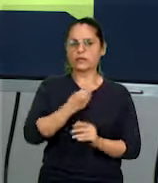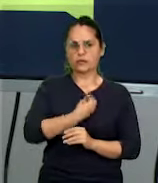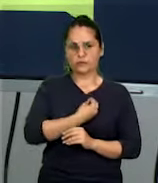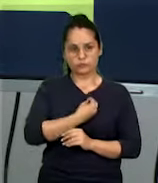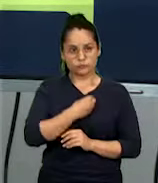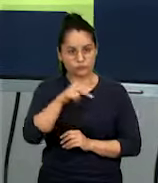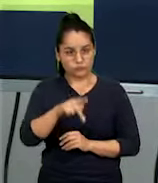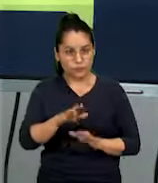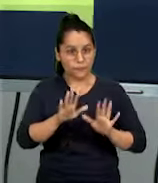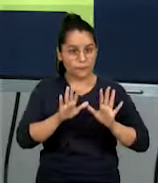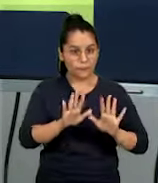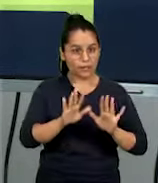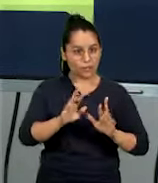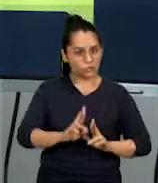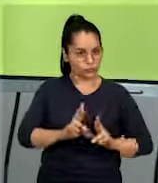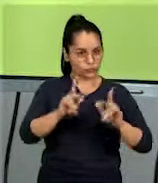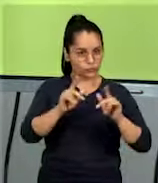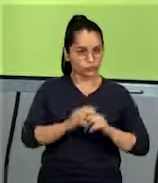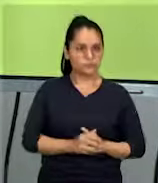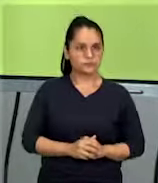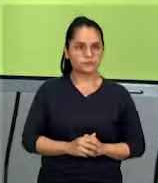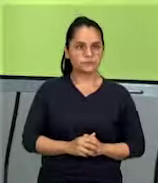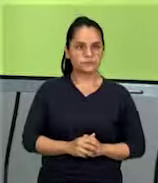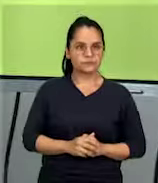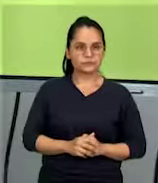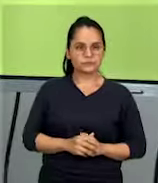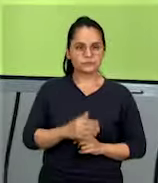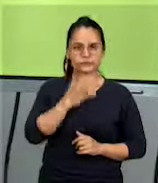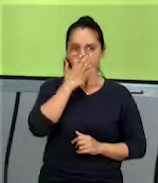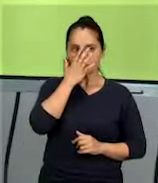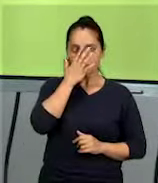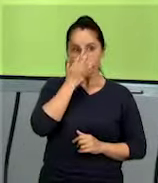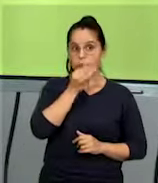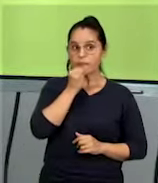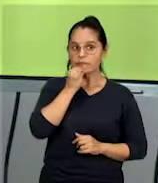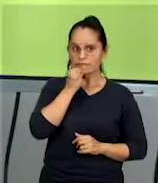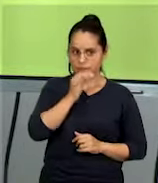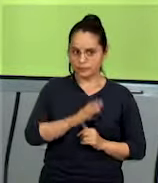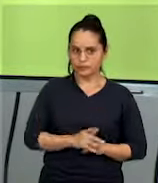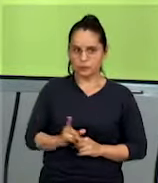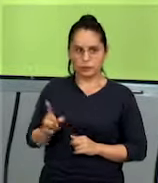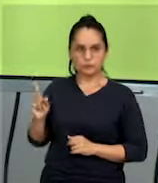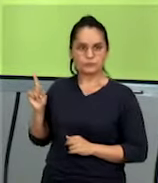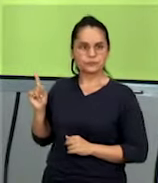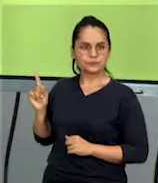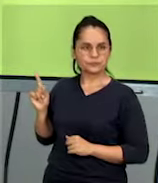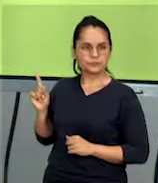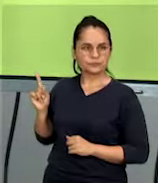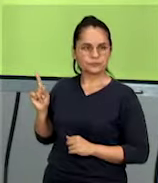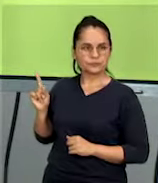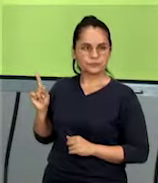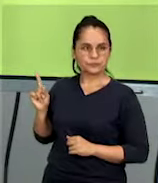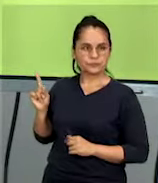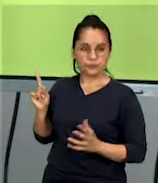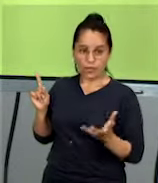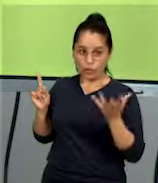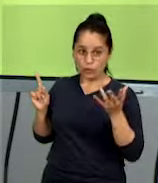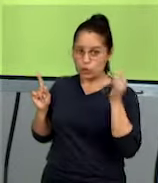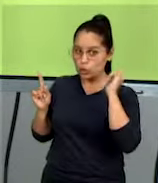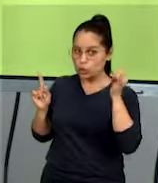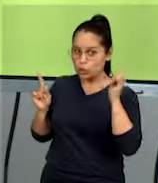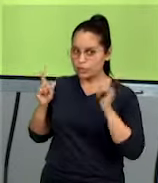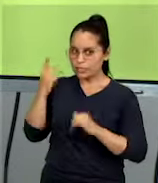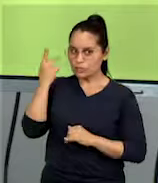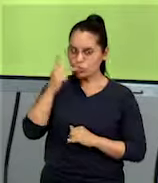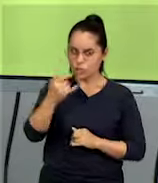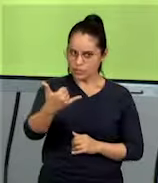pessoa, mas diferentes. Eu trouxe um exemplo para vocês, e aí eu queria contar essa história e